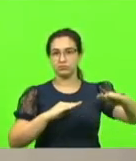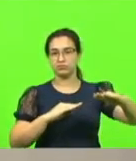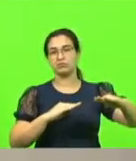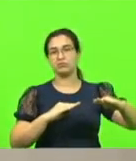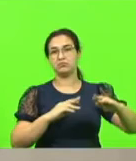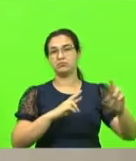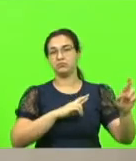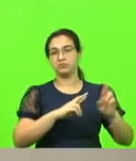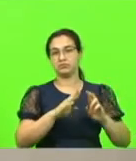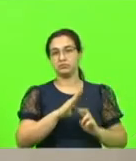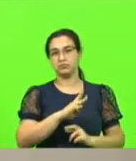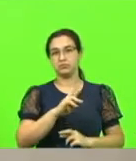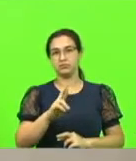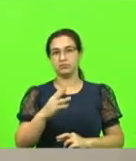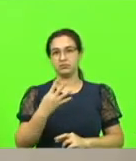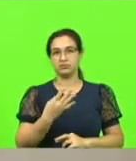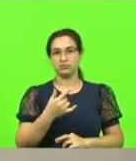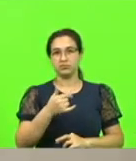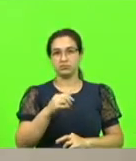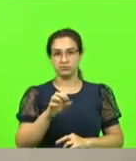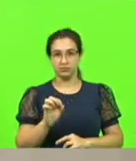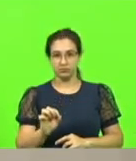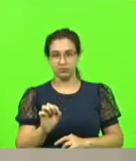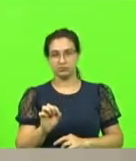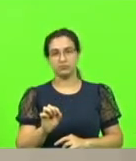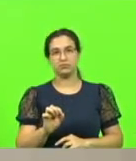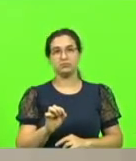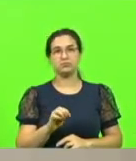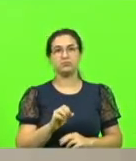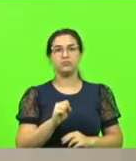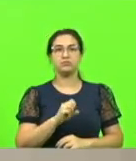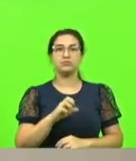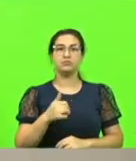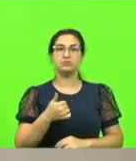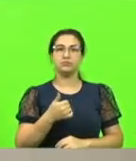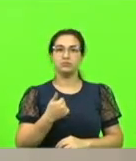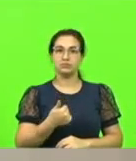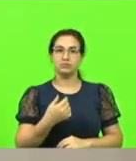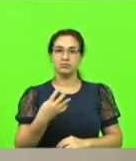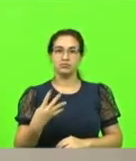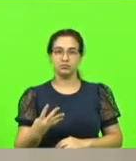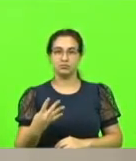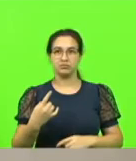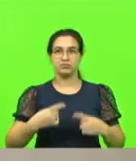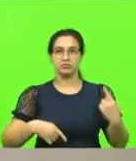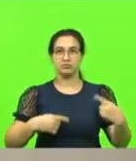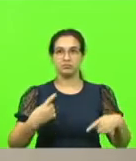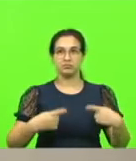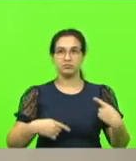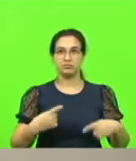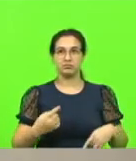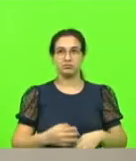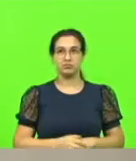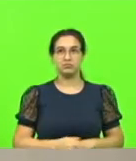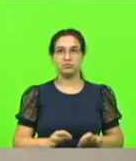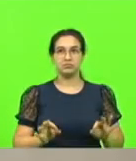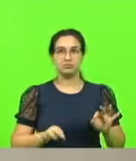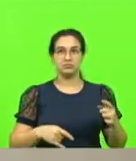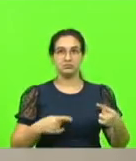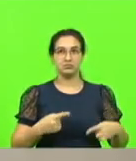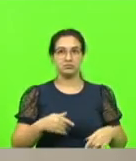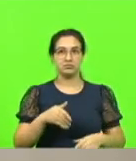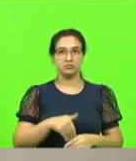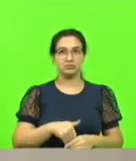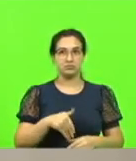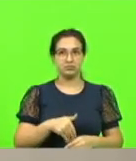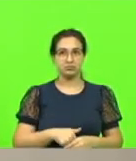rodovia BR-470, em troncamento com SC-114, em discussão. Não havendo quem queira discutir, em votação, deputados